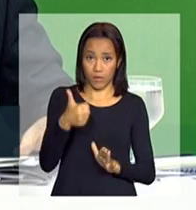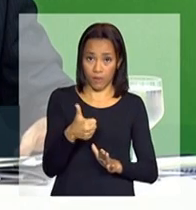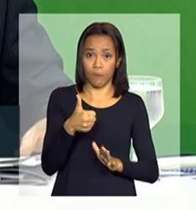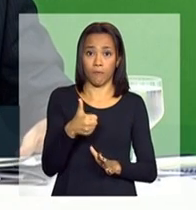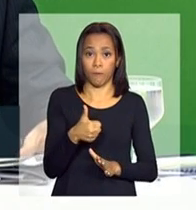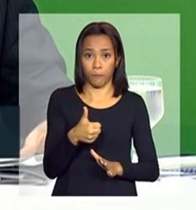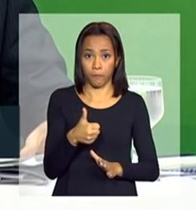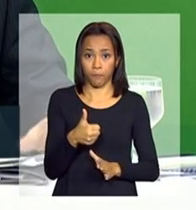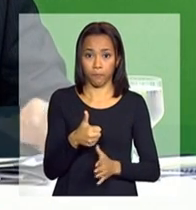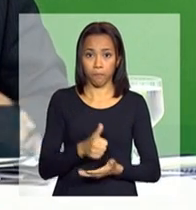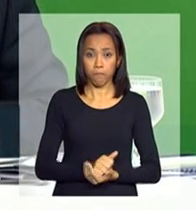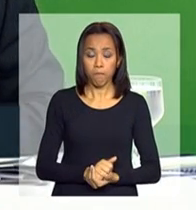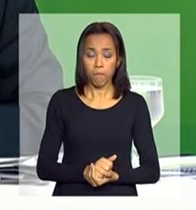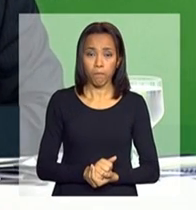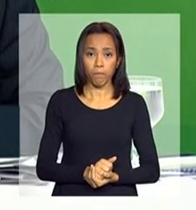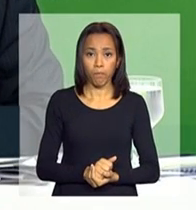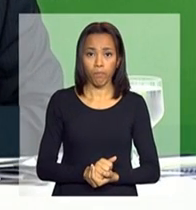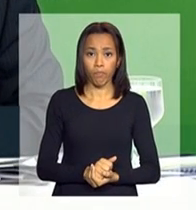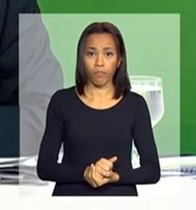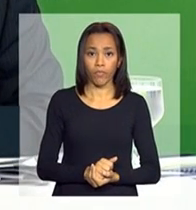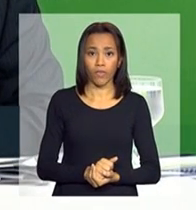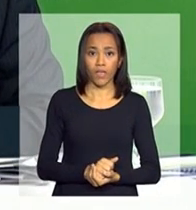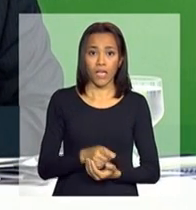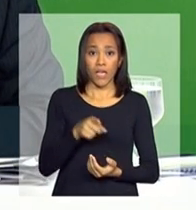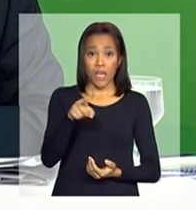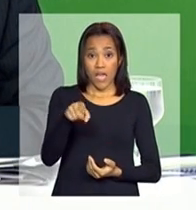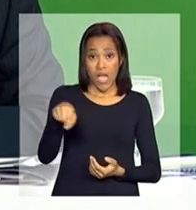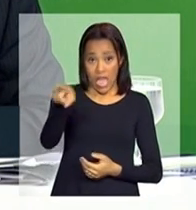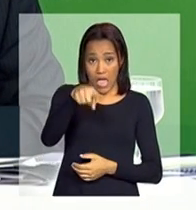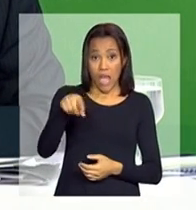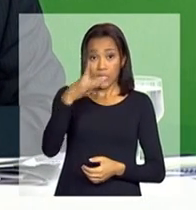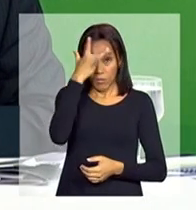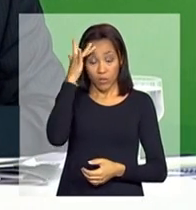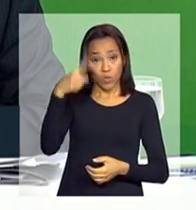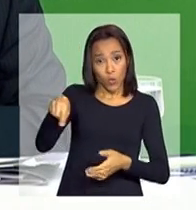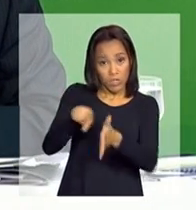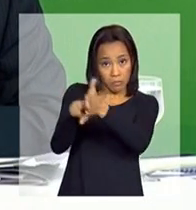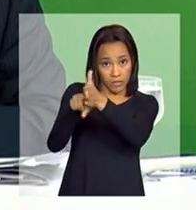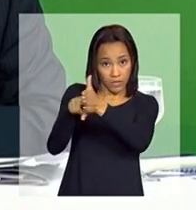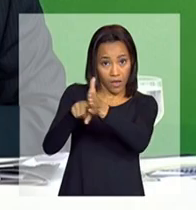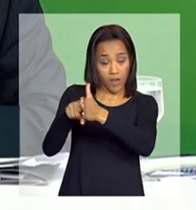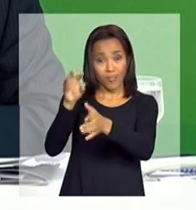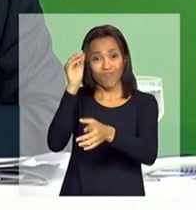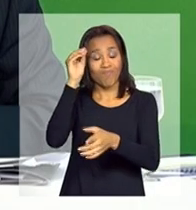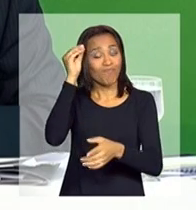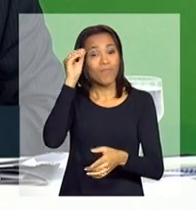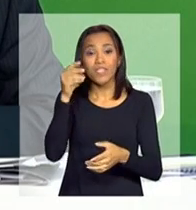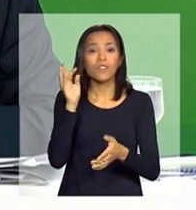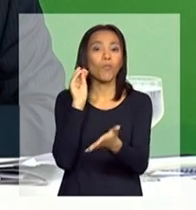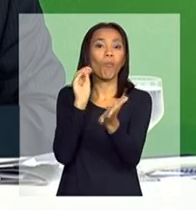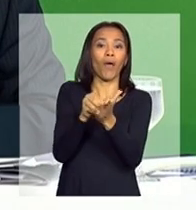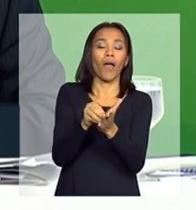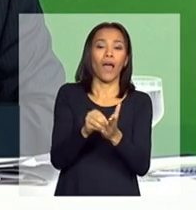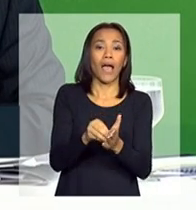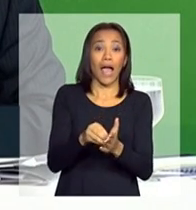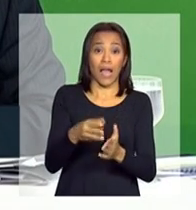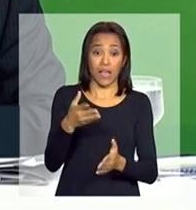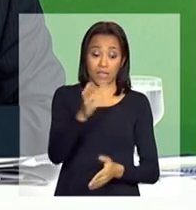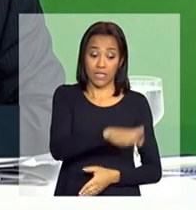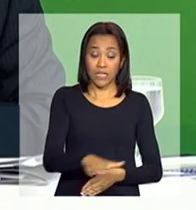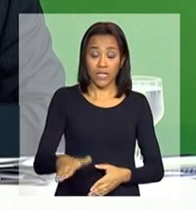Primeiro eles desconsideram as crianças de 5 anos que estão